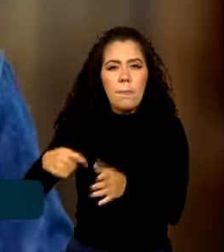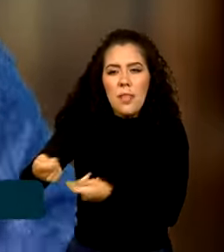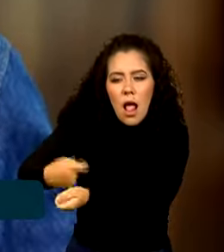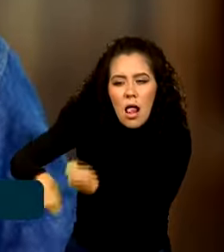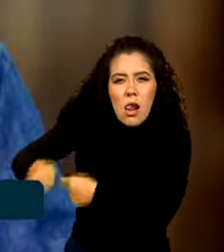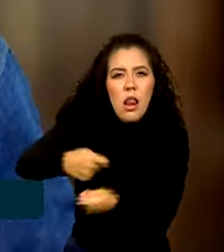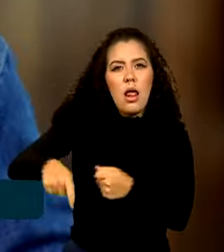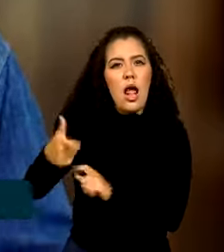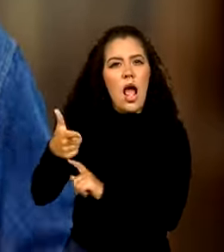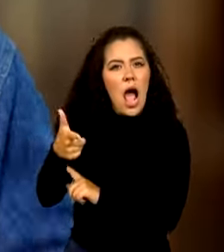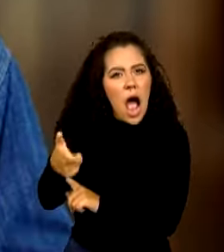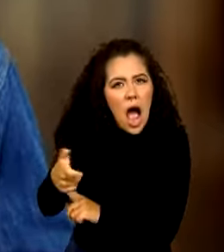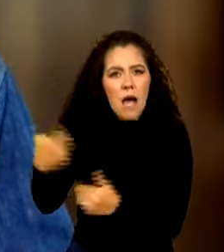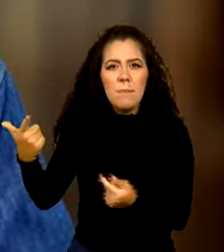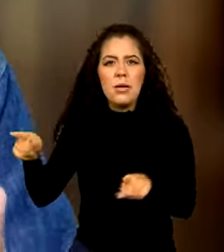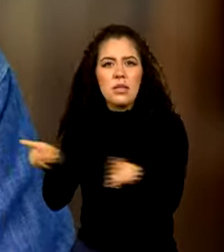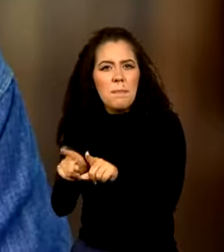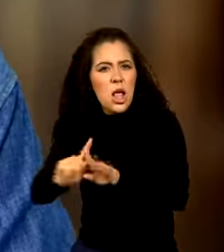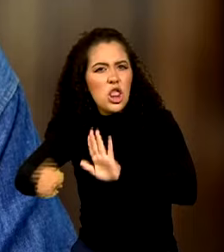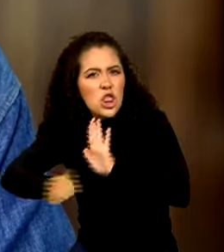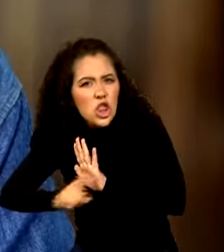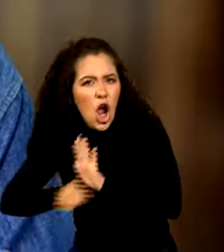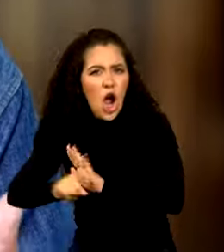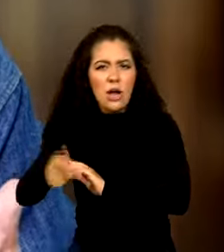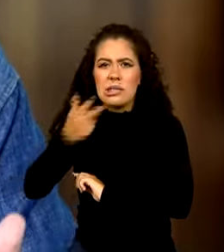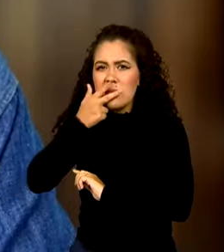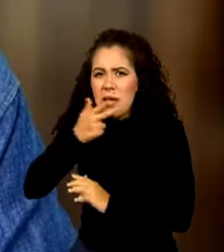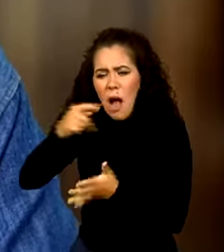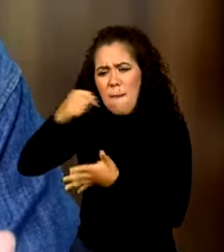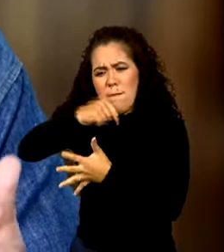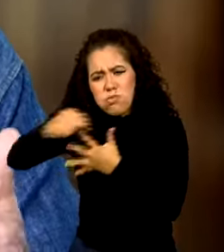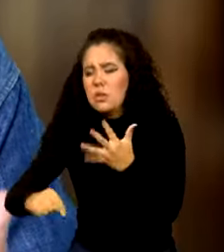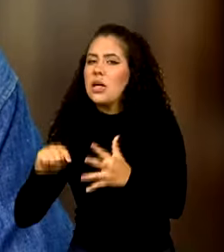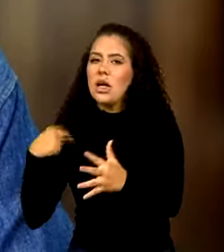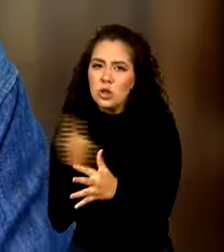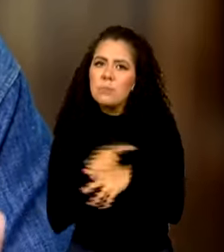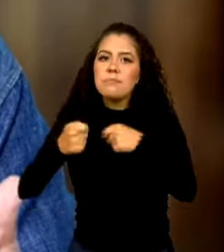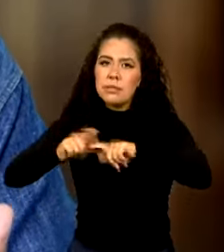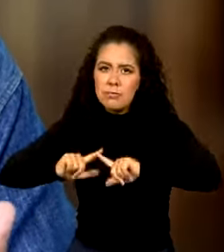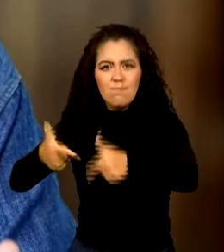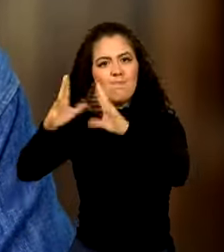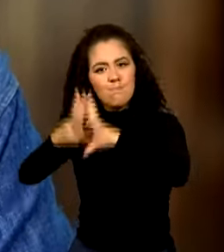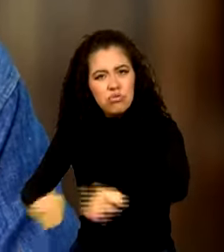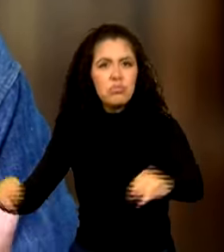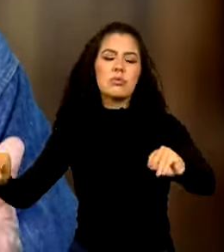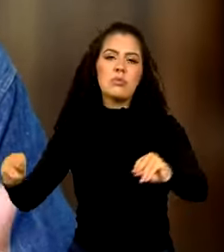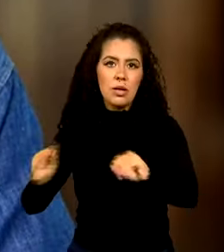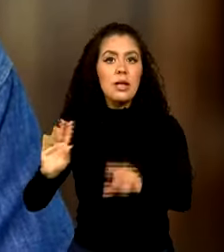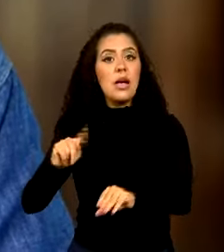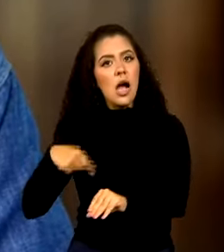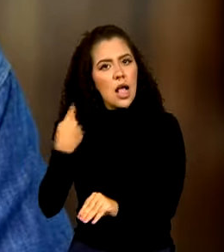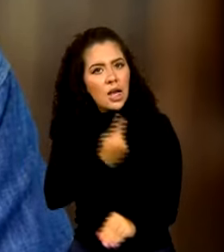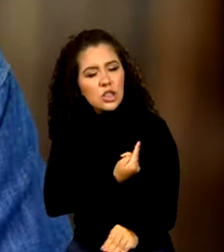c ou seja tudo que for tráfico a gente vai ter que combater e portanto a gente tá tratando isso com muita seriedade